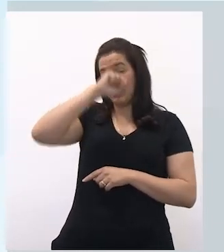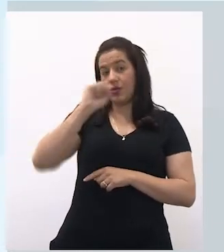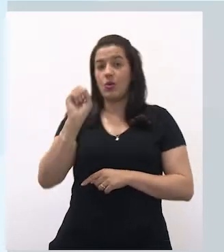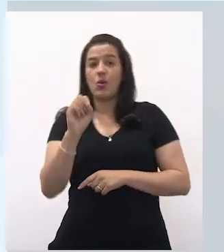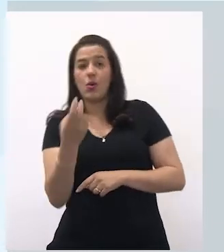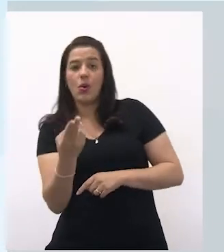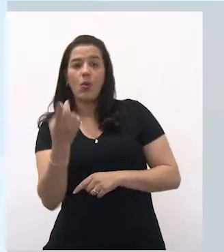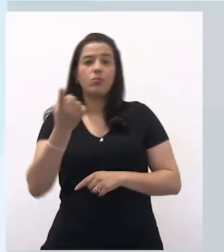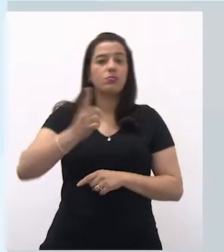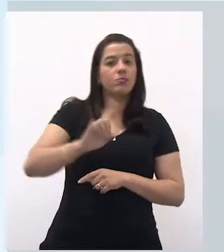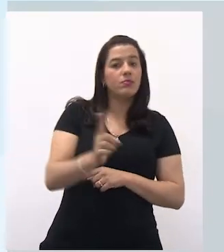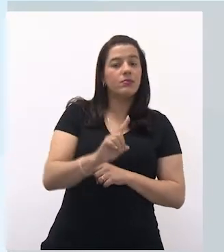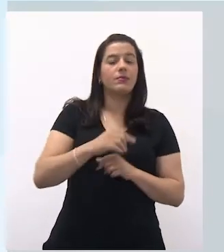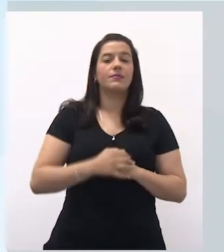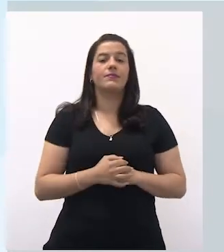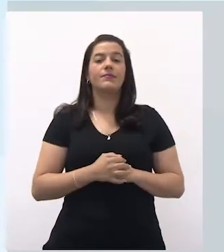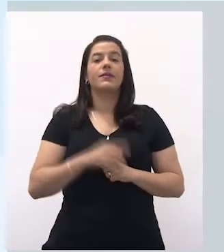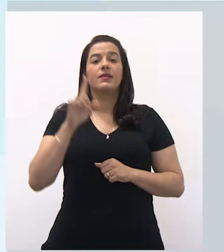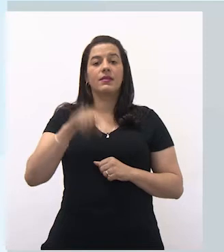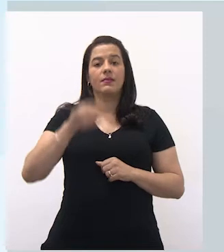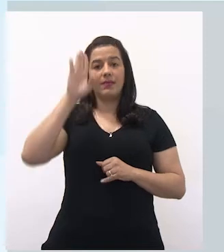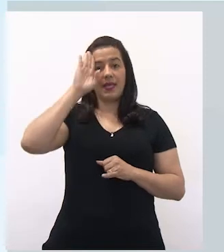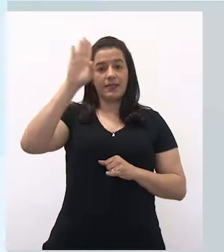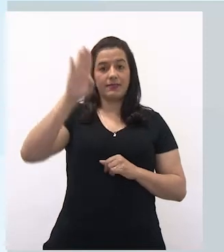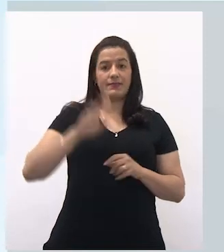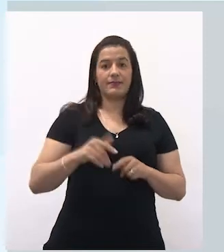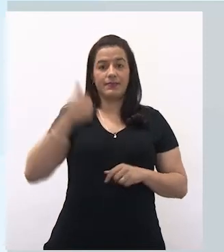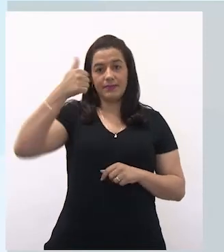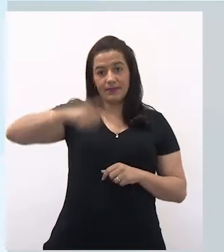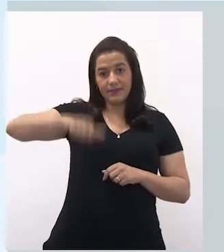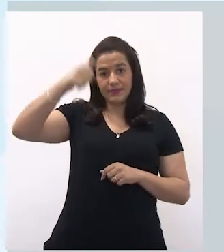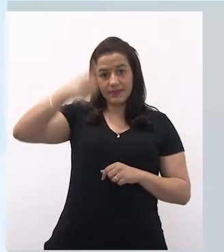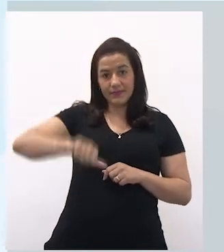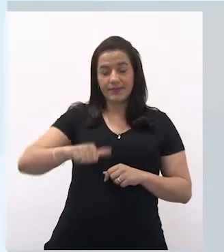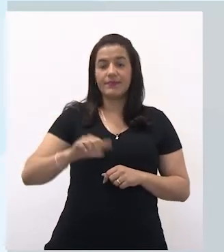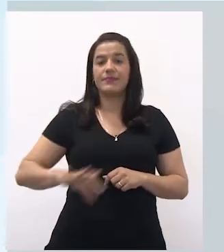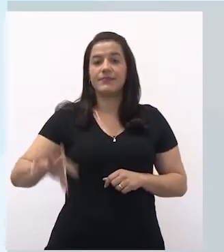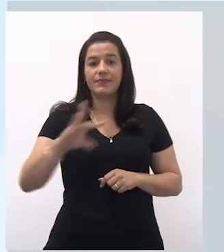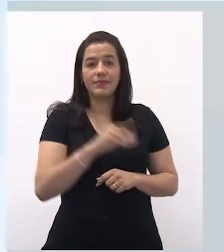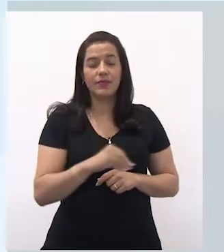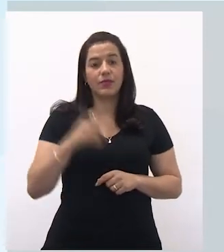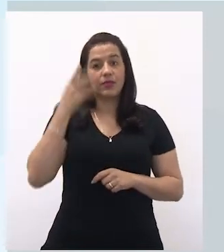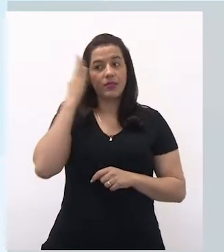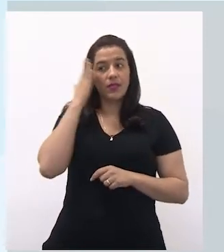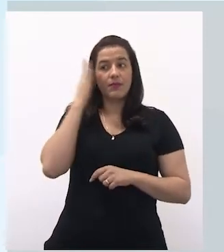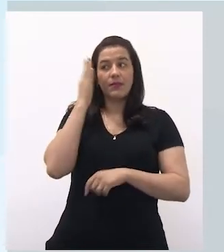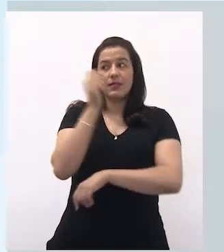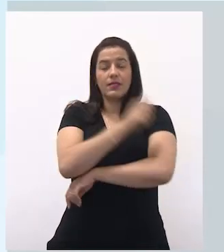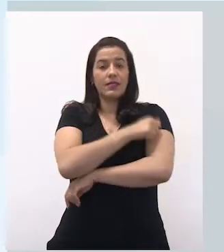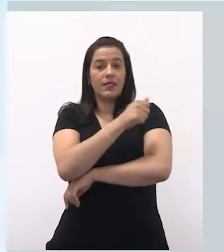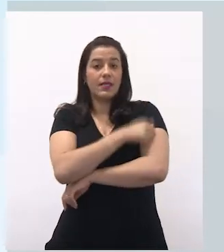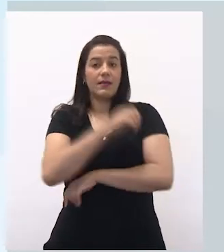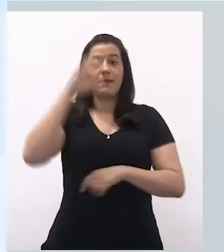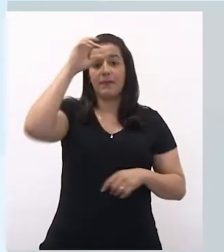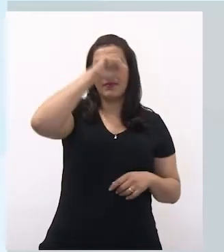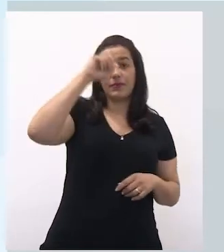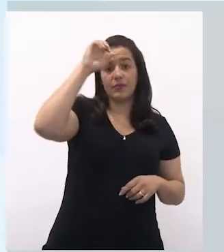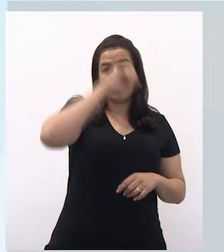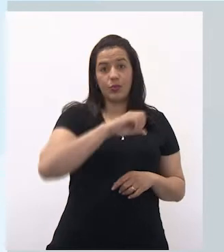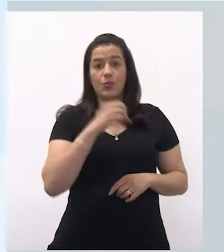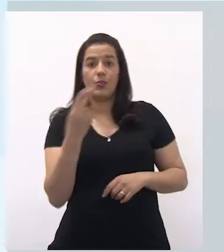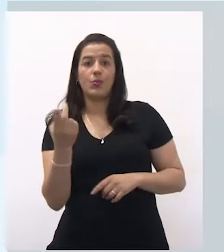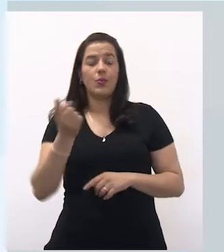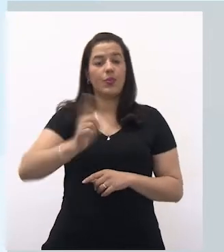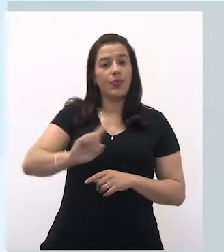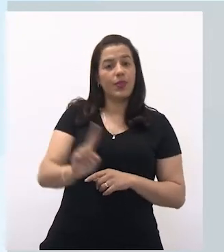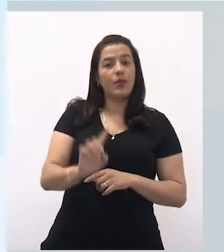Esse é o principal objetivo de avaliar. Né? Então, se eu quero saber se o meu aluno aprendeu ou não aprendeu, eu vou avaliar. E